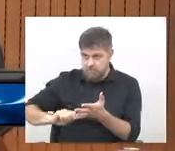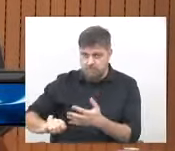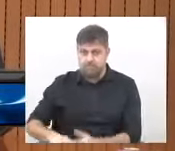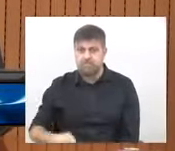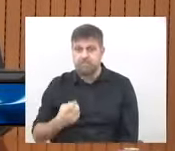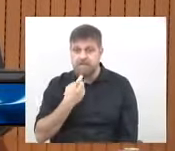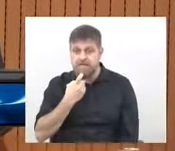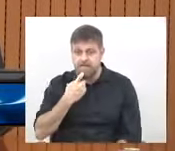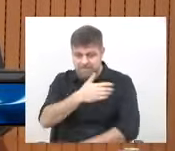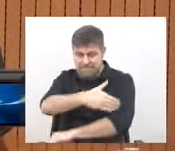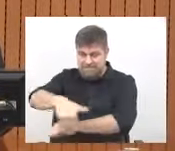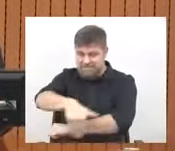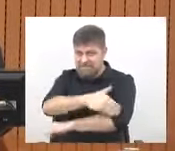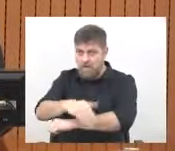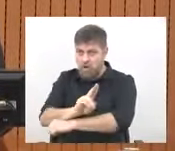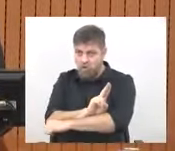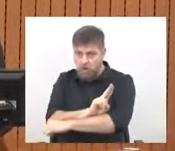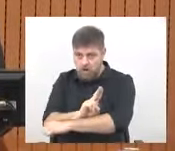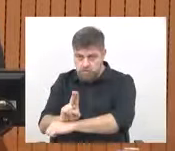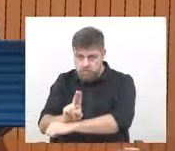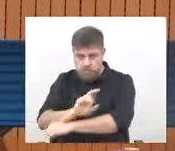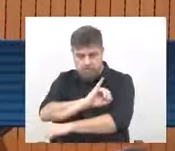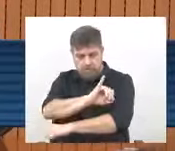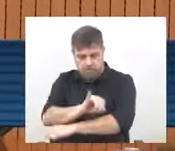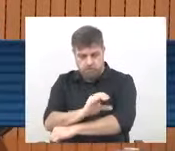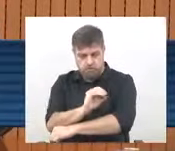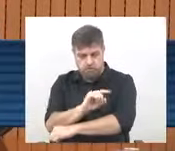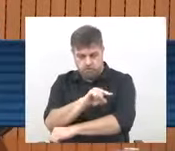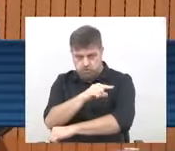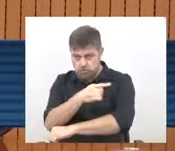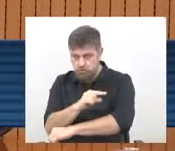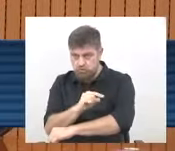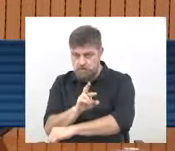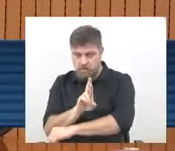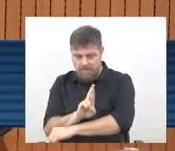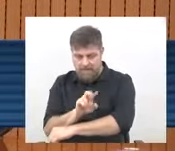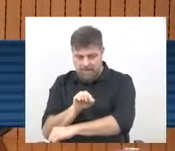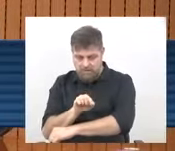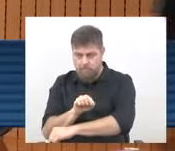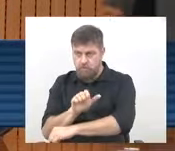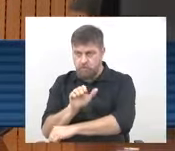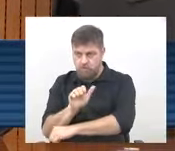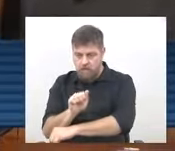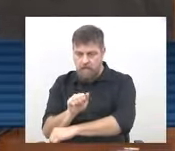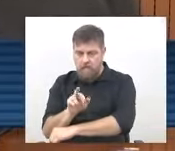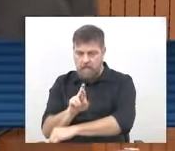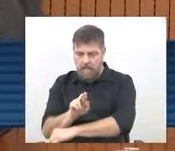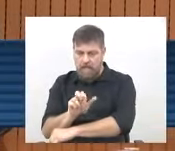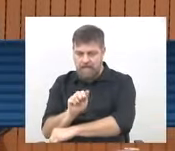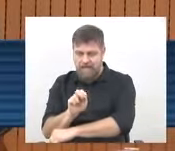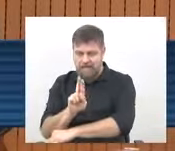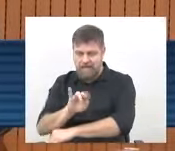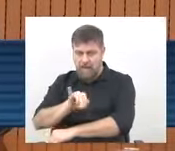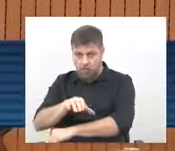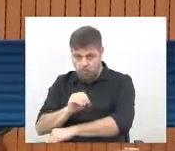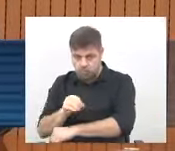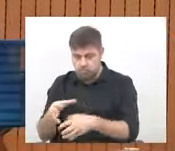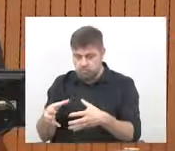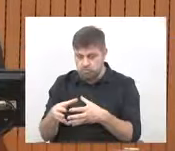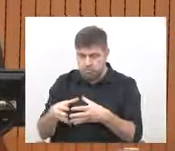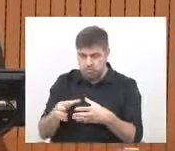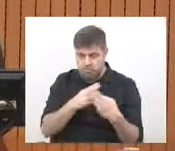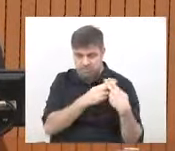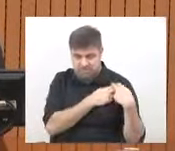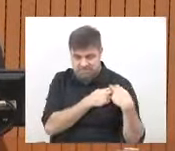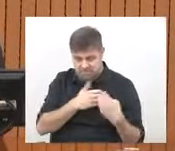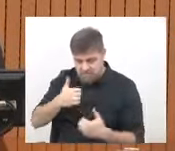227984, de autoria do vereador Rafa Zimbaldi, que denomina a rua João Rodrigues de Araújo, uma via pública no município de Campinas. Parecer da Comissão de Educação